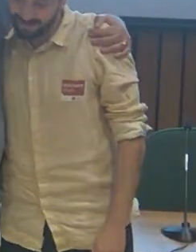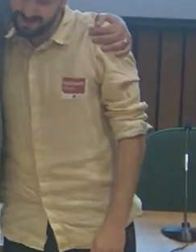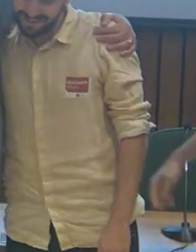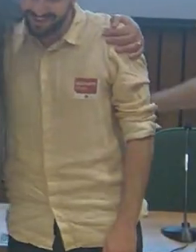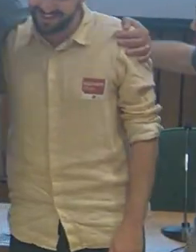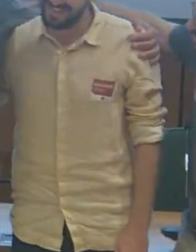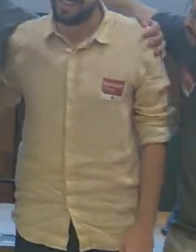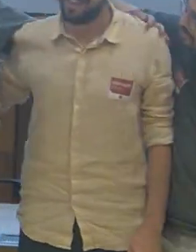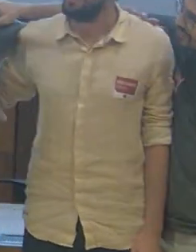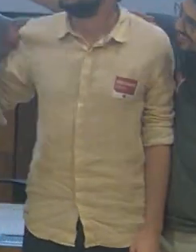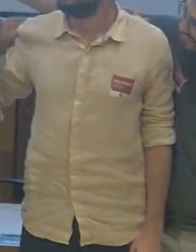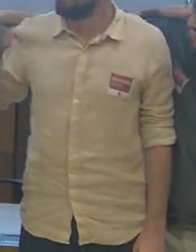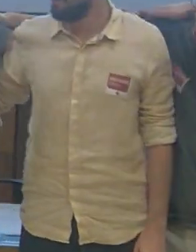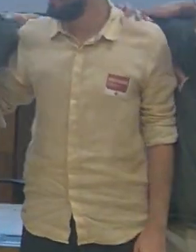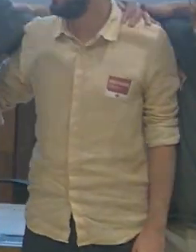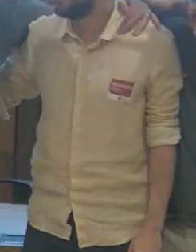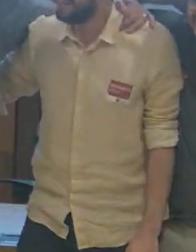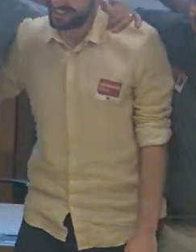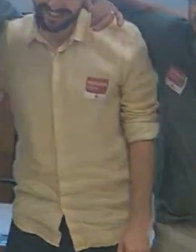tirar foto. Talvez pudesse